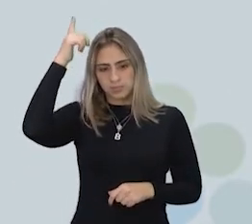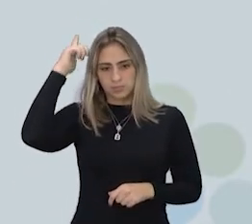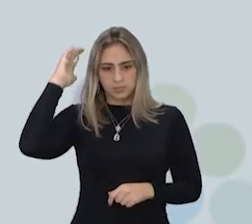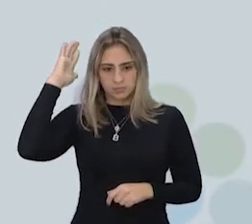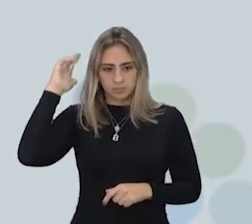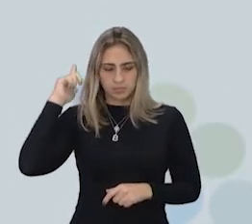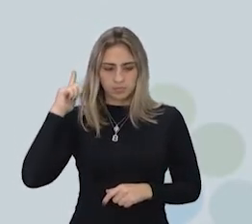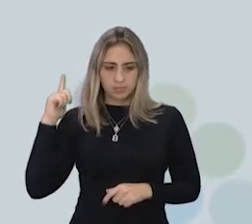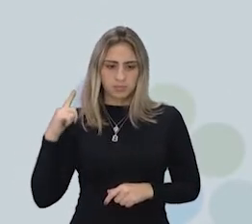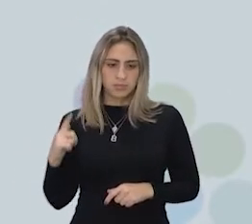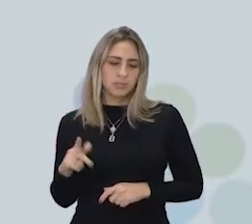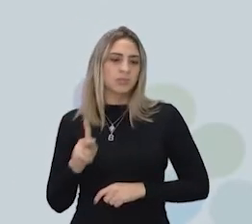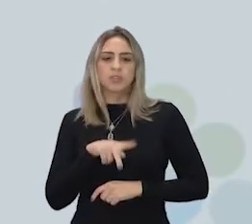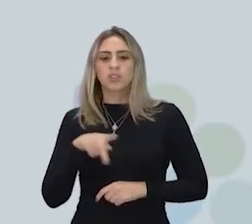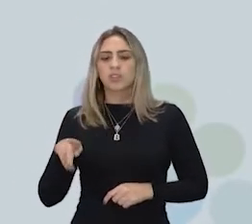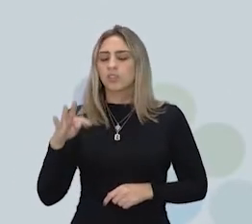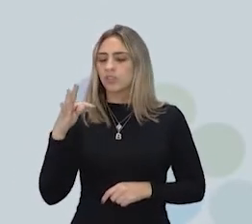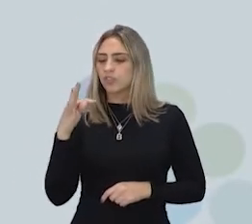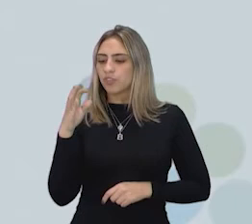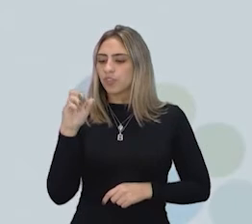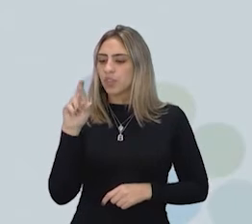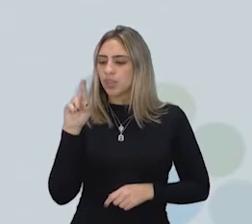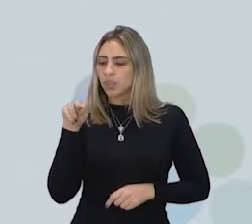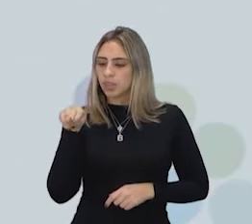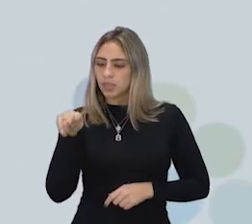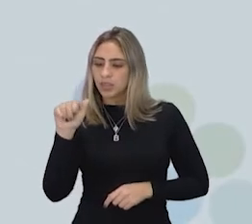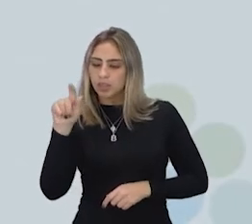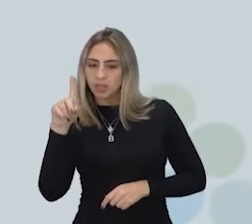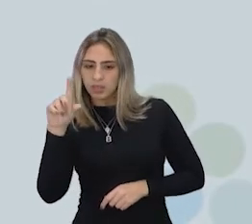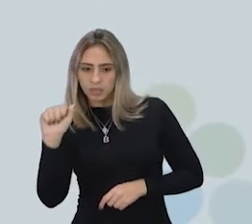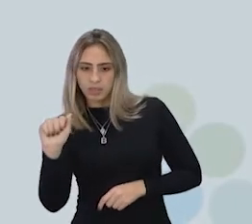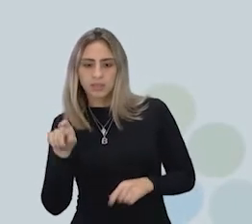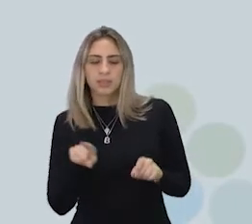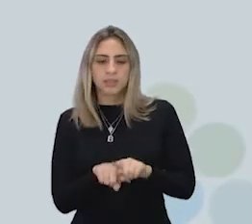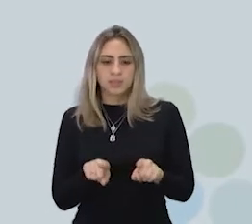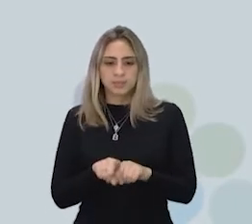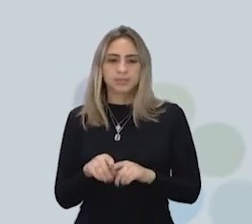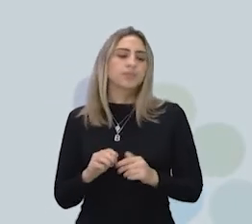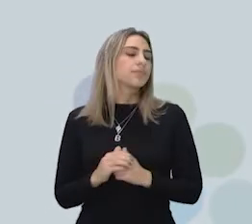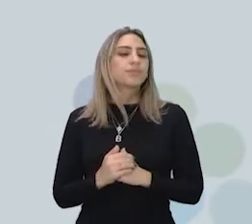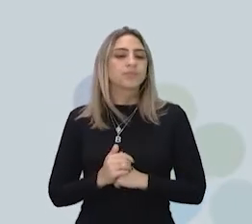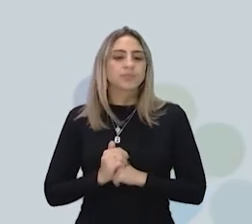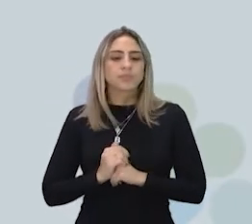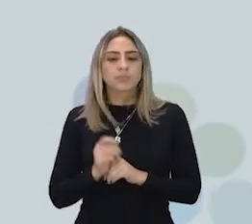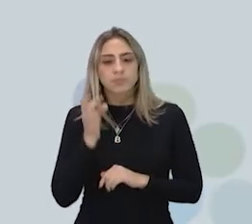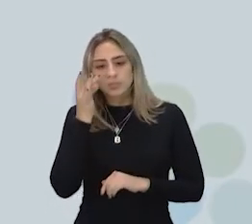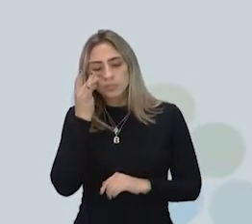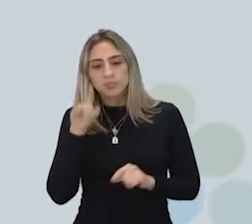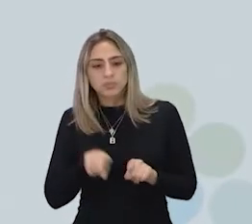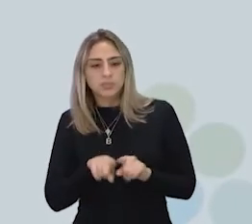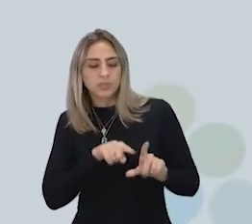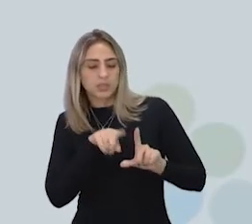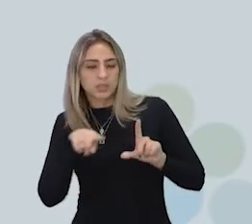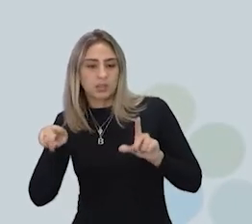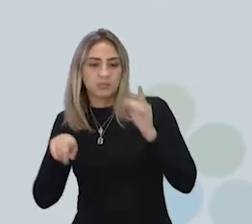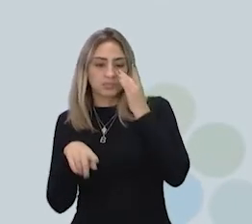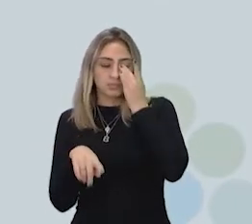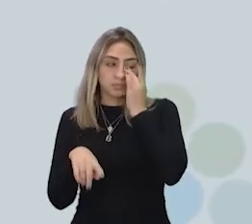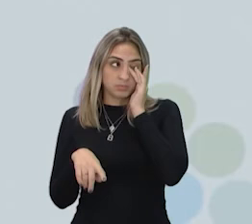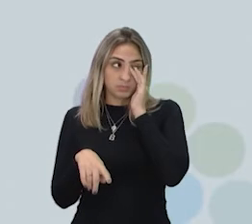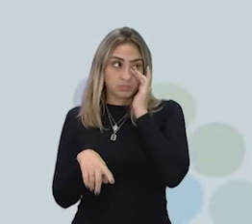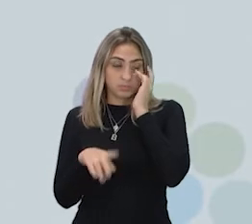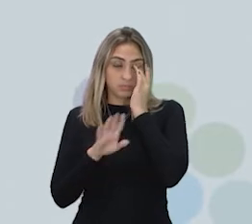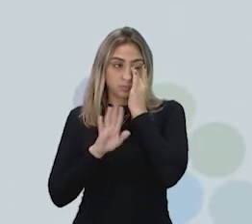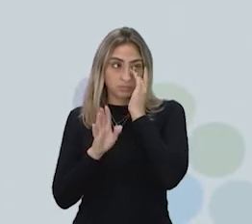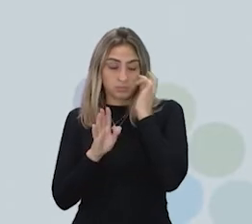Fernanda com a influência da mídia no consumo dos jovens e eu aí, Fenômenos Físicos e Interpretação de Gráficos. Sem perder as nossas